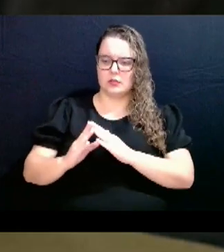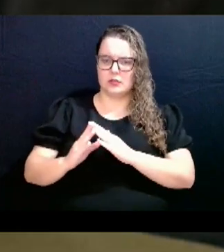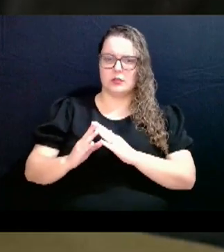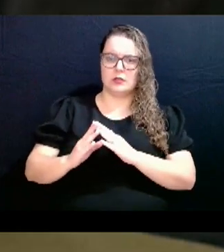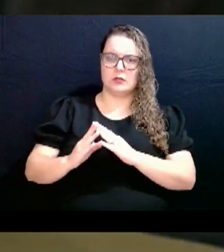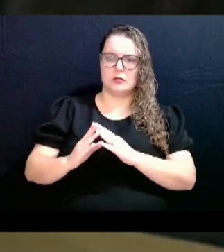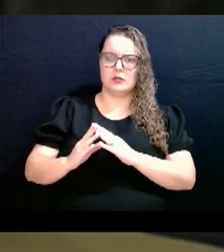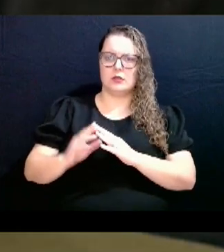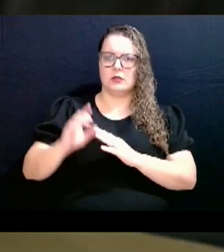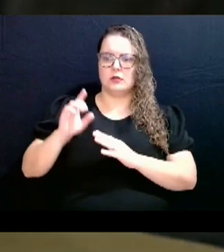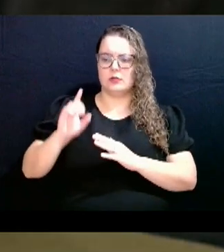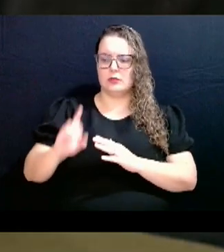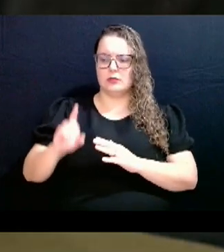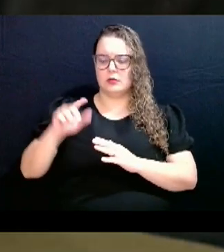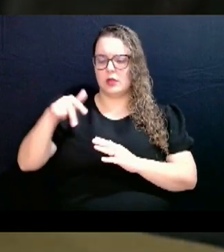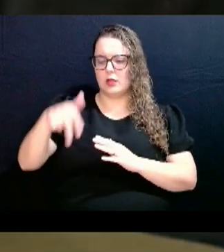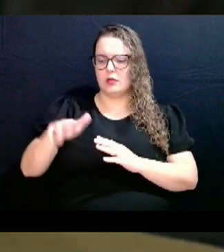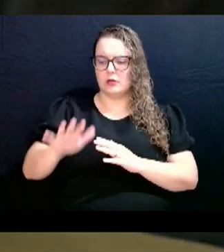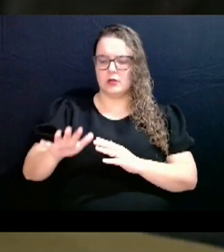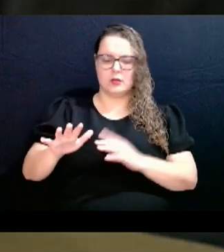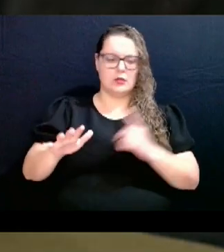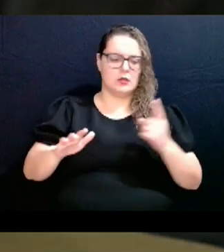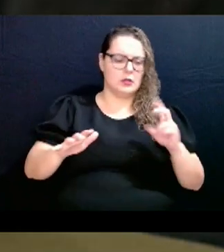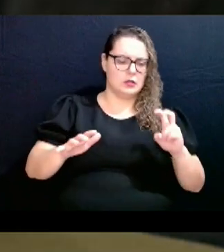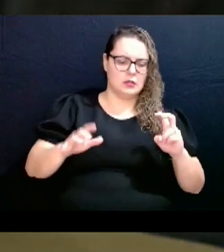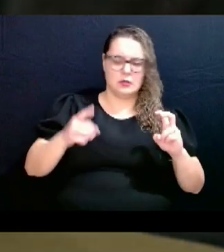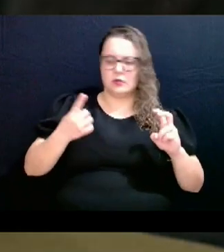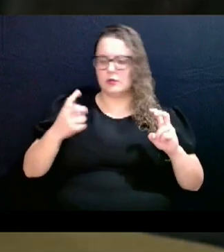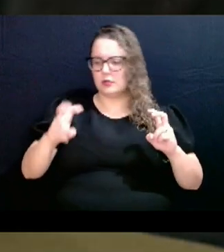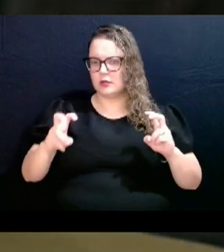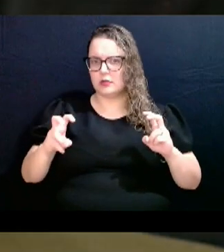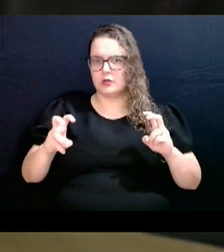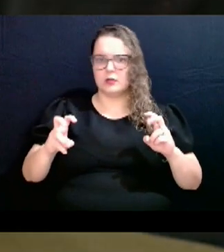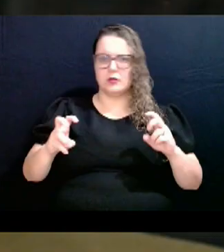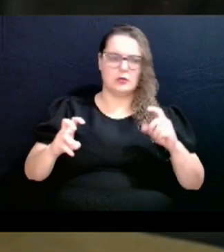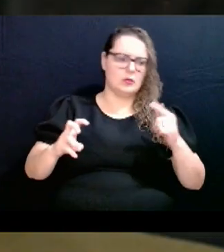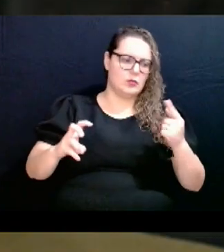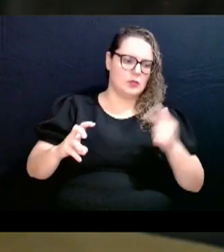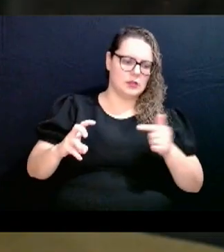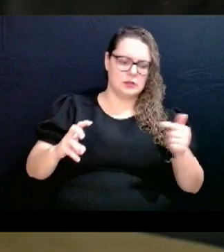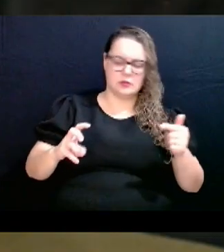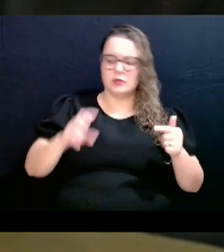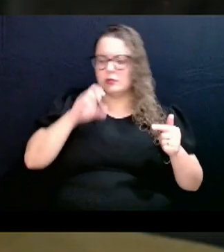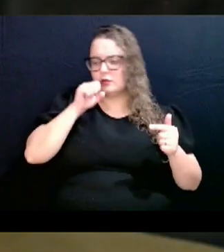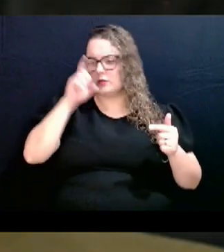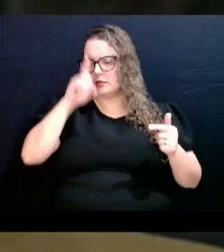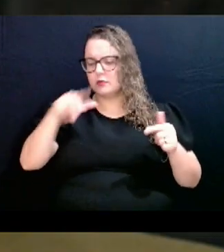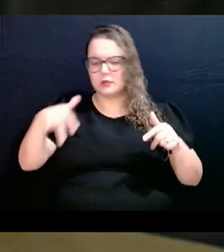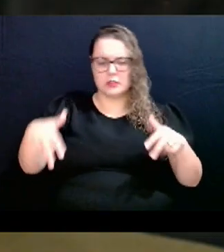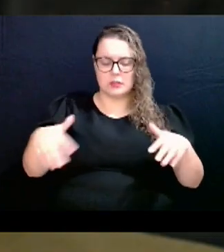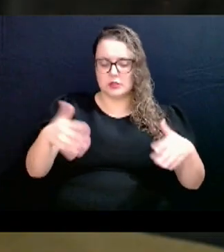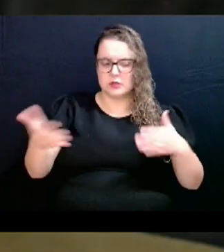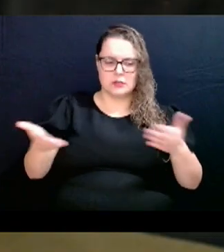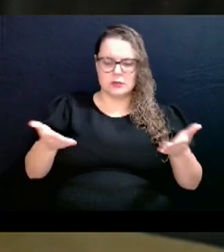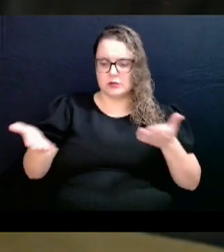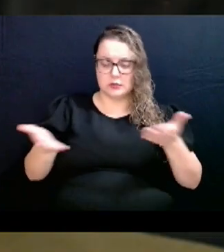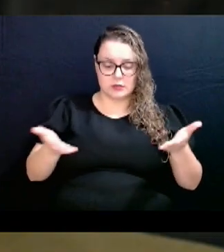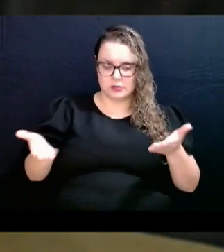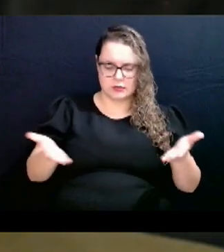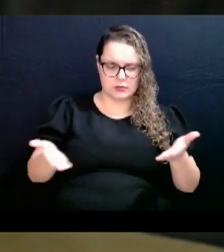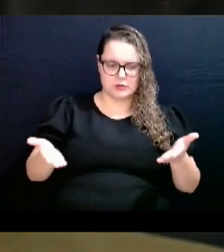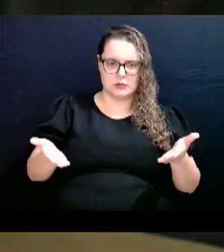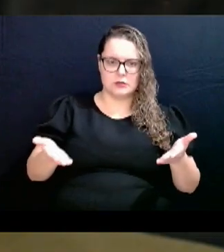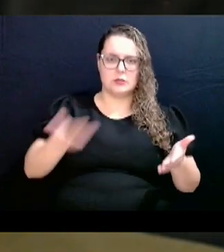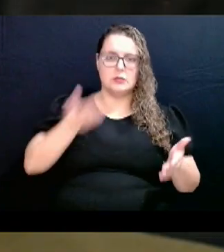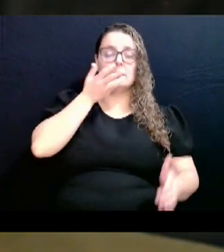aqui, outro dia ali, 15 dias aqui, 15 dias ali, ou um final de semana com o pai, ou um final de semana com a mãe. E aí depois, essa criança, ela tem